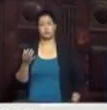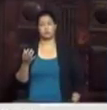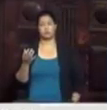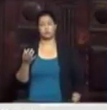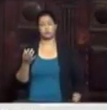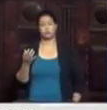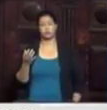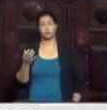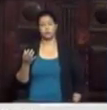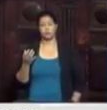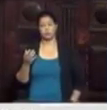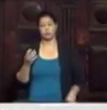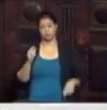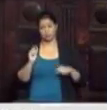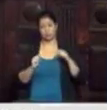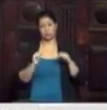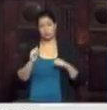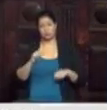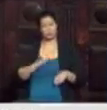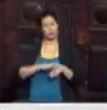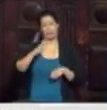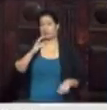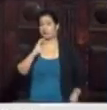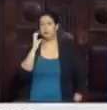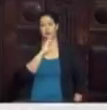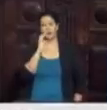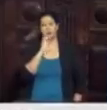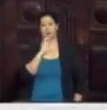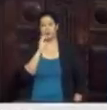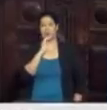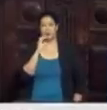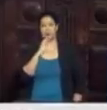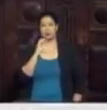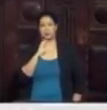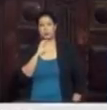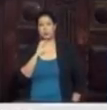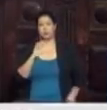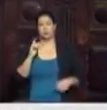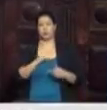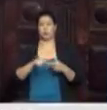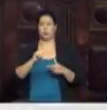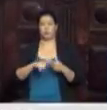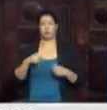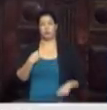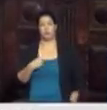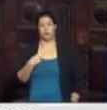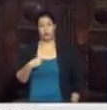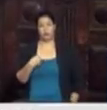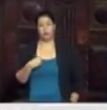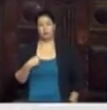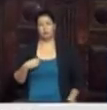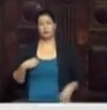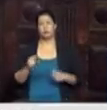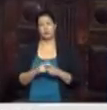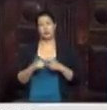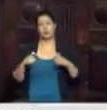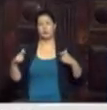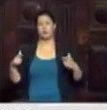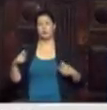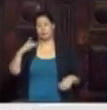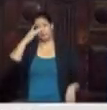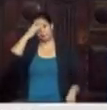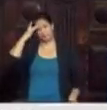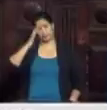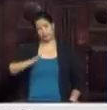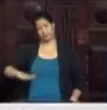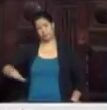com a máxima velocidade de um problema vivido pela maioria do povo